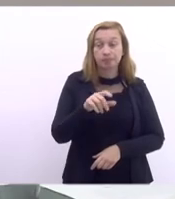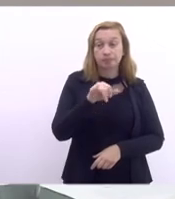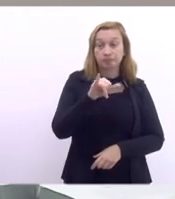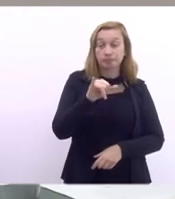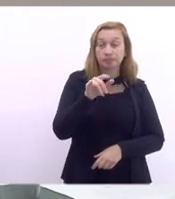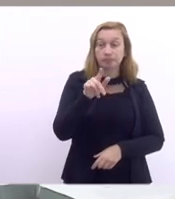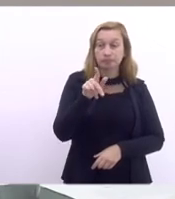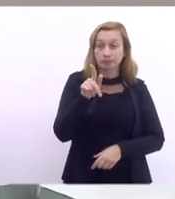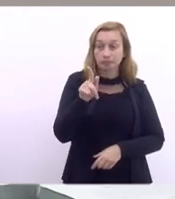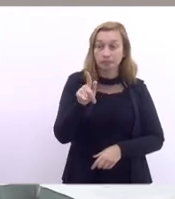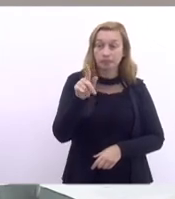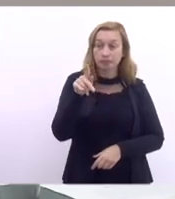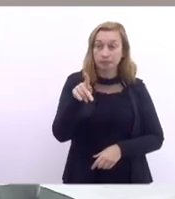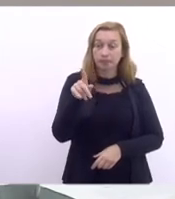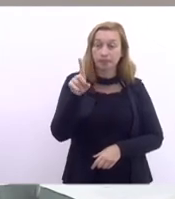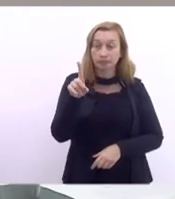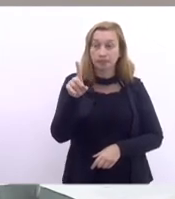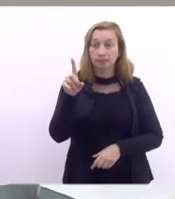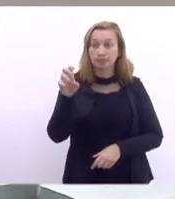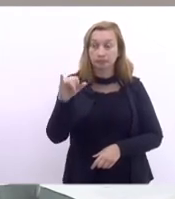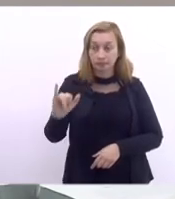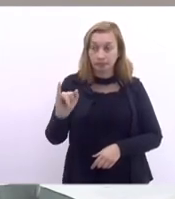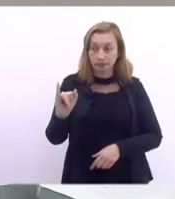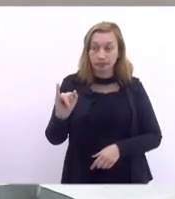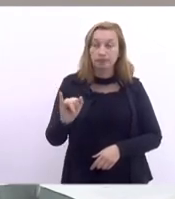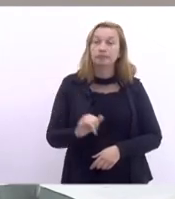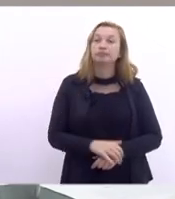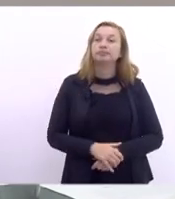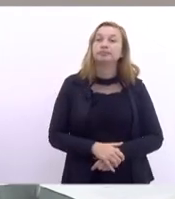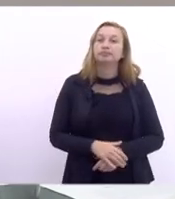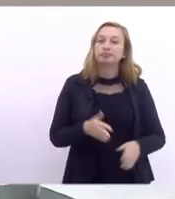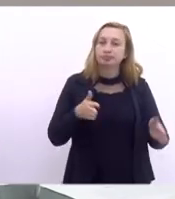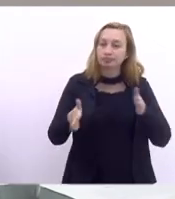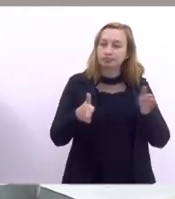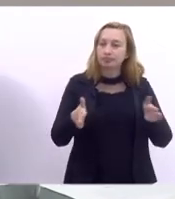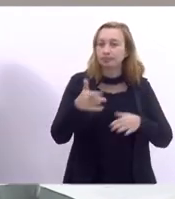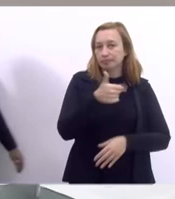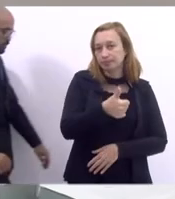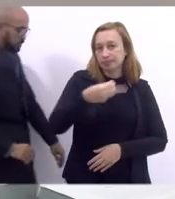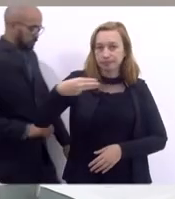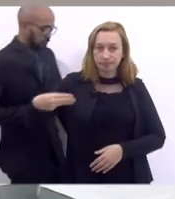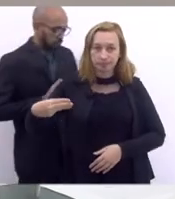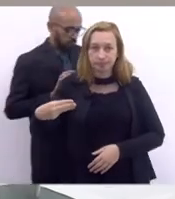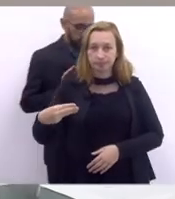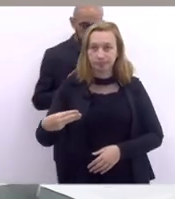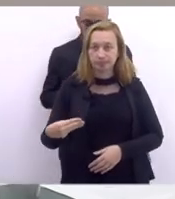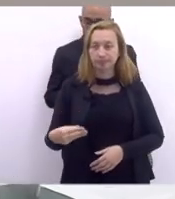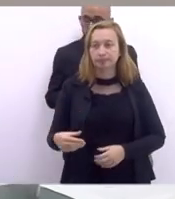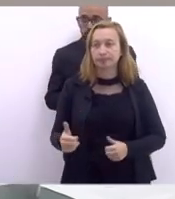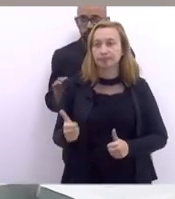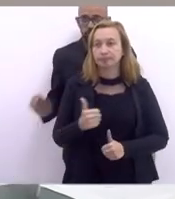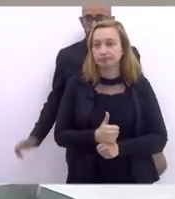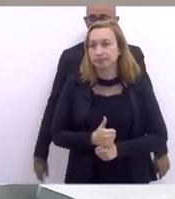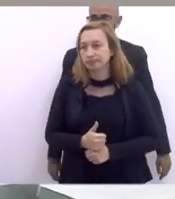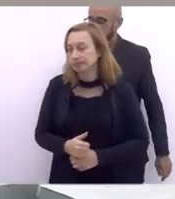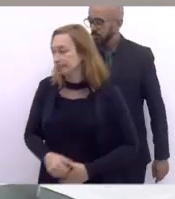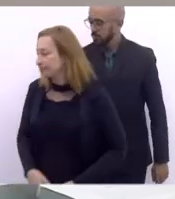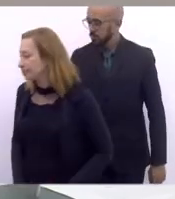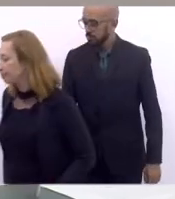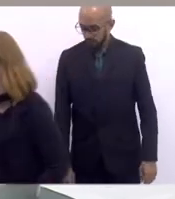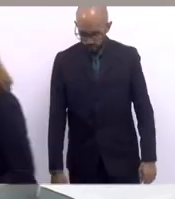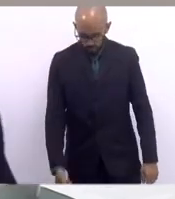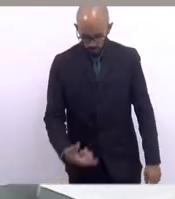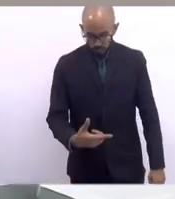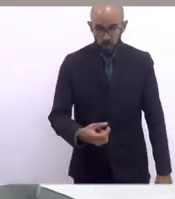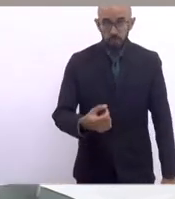GPI e no período até 2013 teve um A